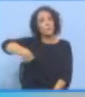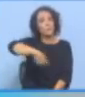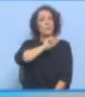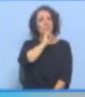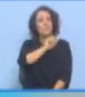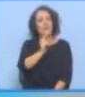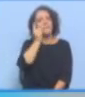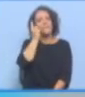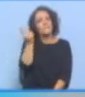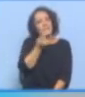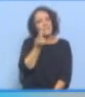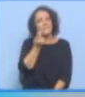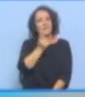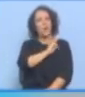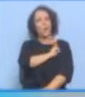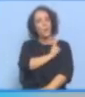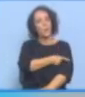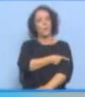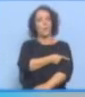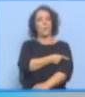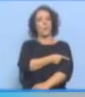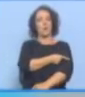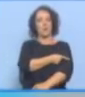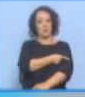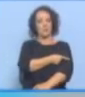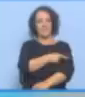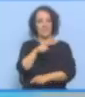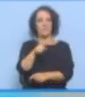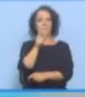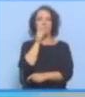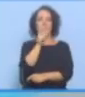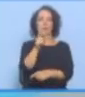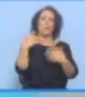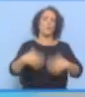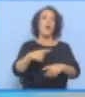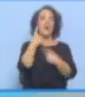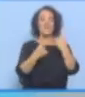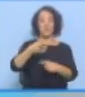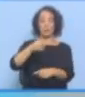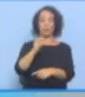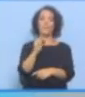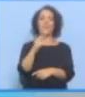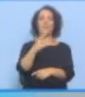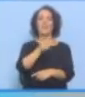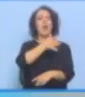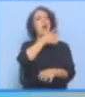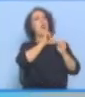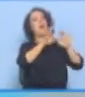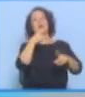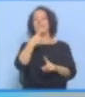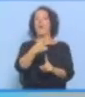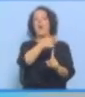sentido e com mais coragem, não é? Quer dizer, e portanto esta palavra do profeta é maravilhosa. Os profetas às vezes dizem, lá vem um profeta da